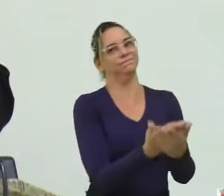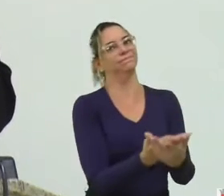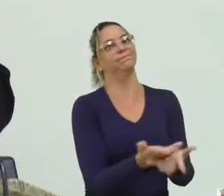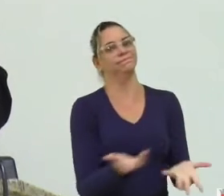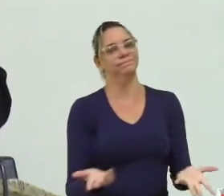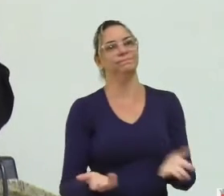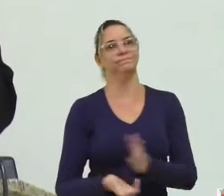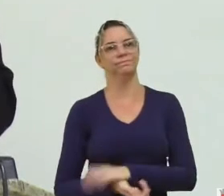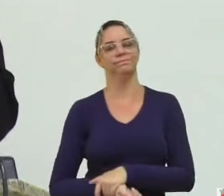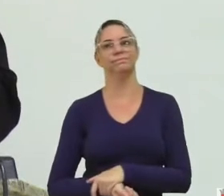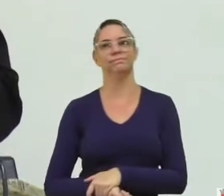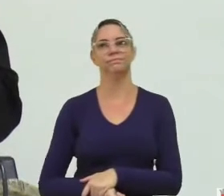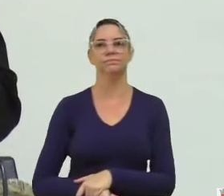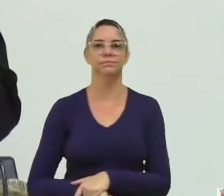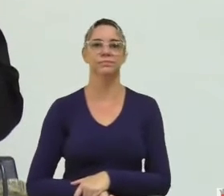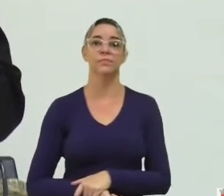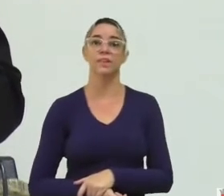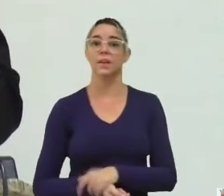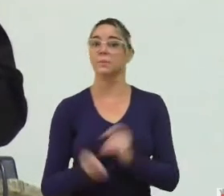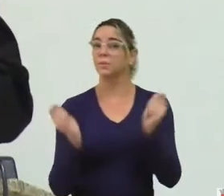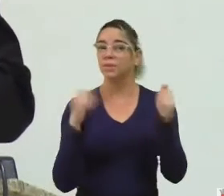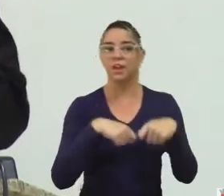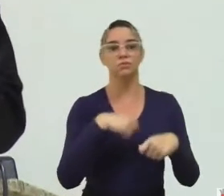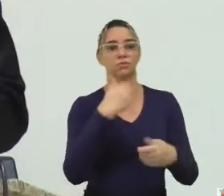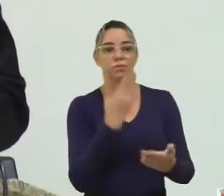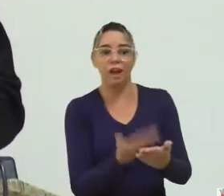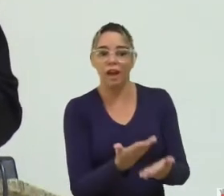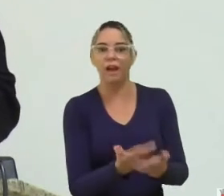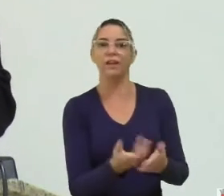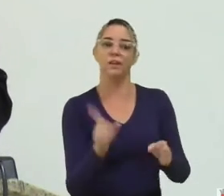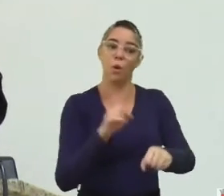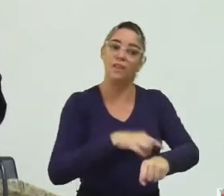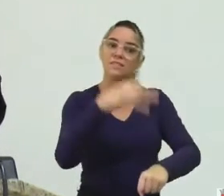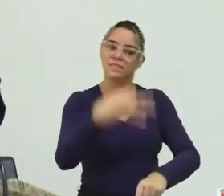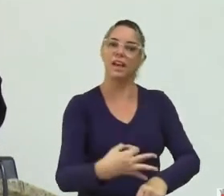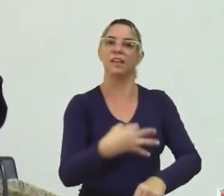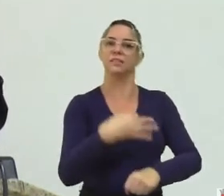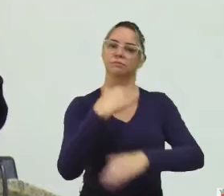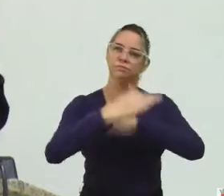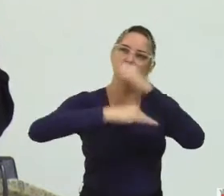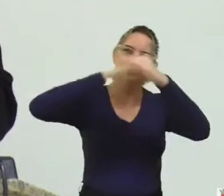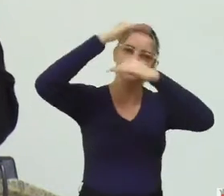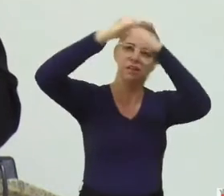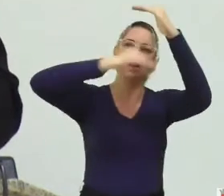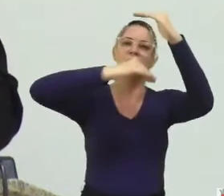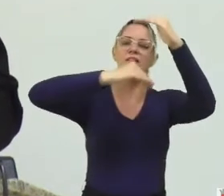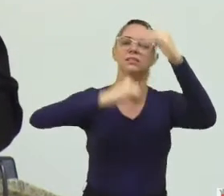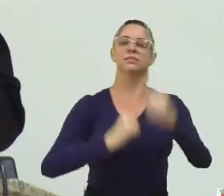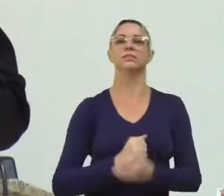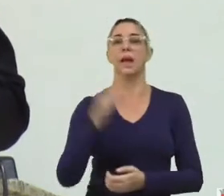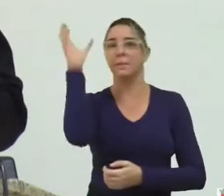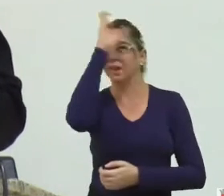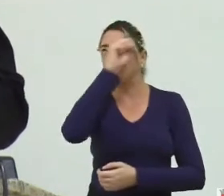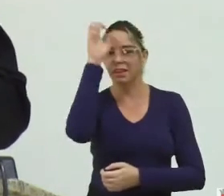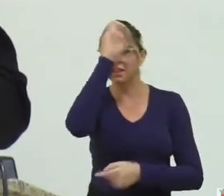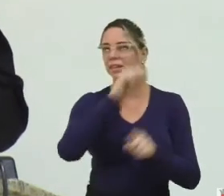poder aprender e desenvolver ainda mais a educação do nosso município, que já chegou a